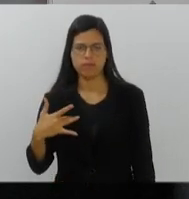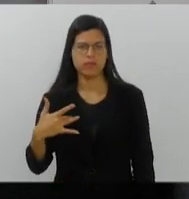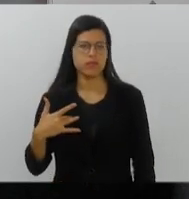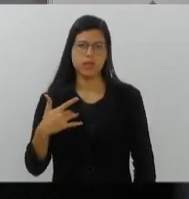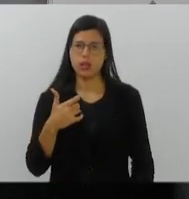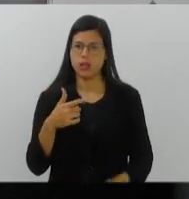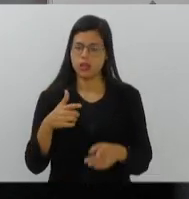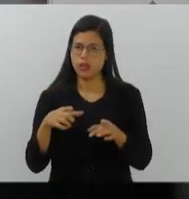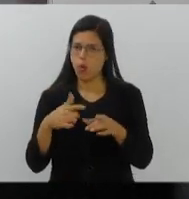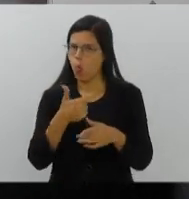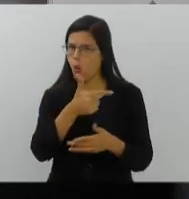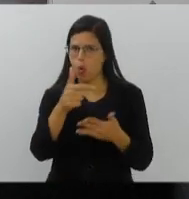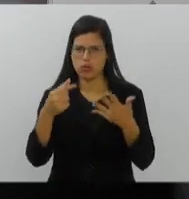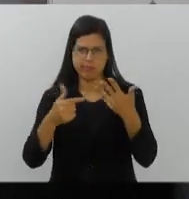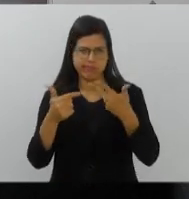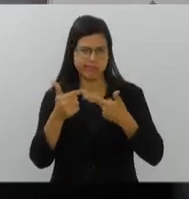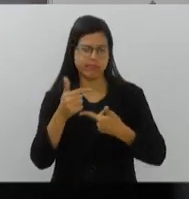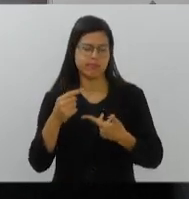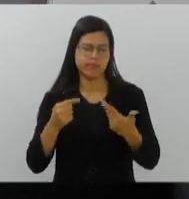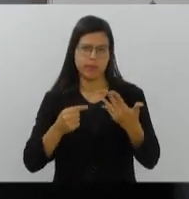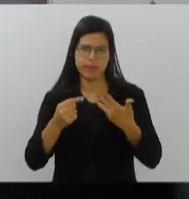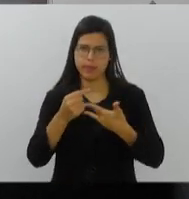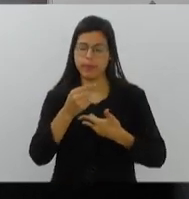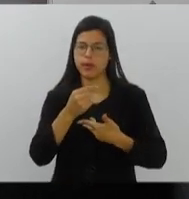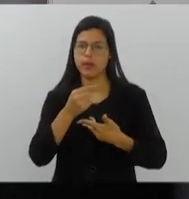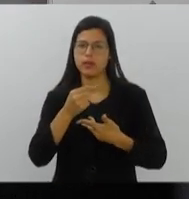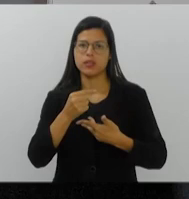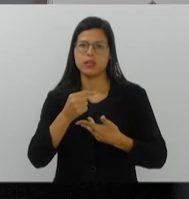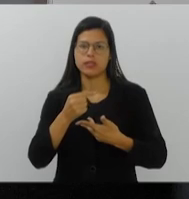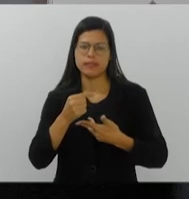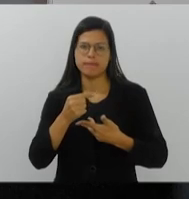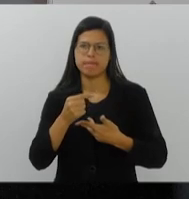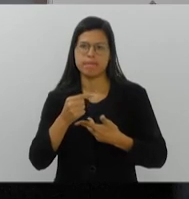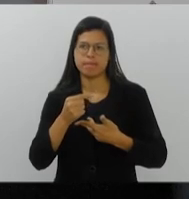tantos outras questões que já